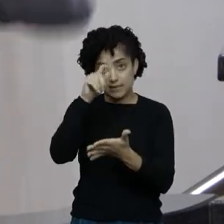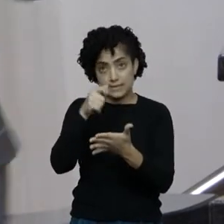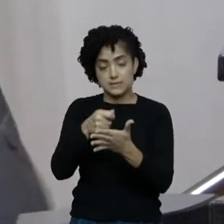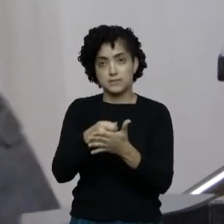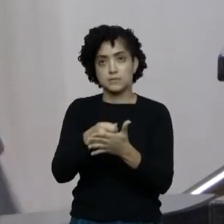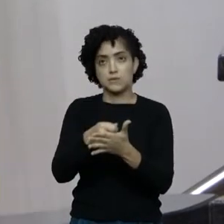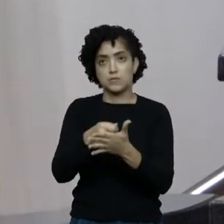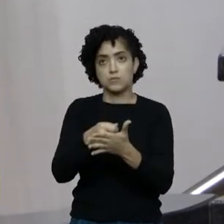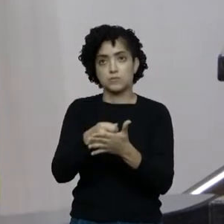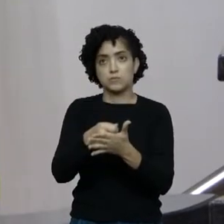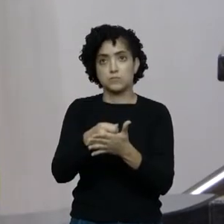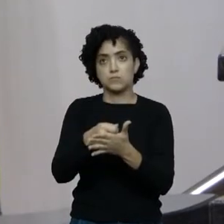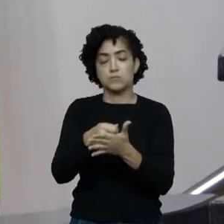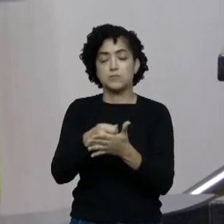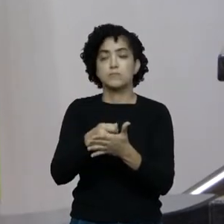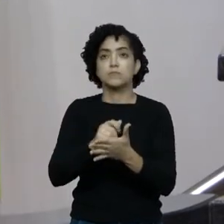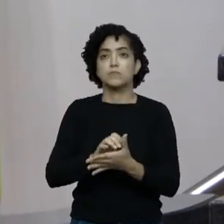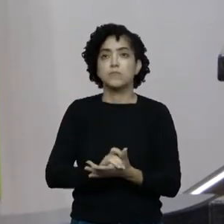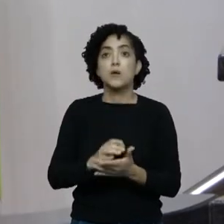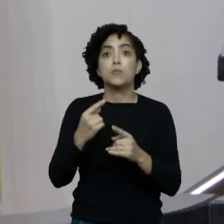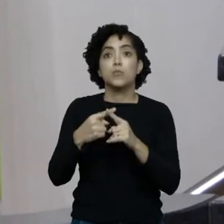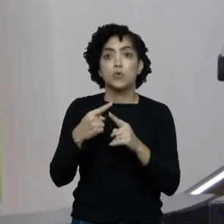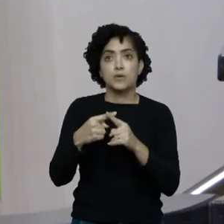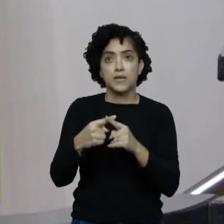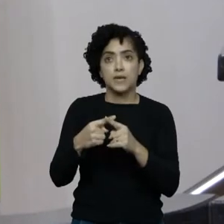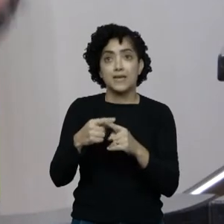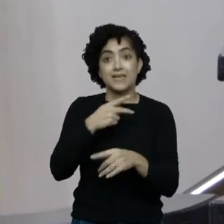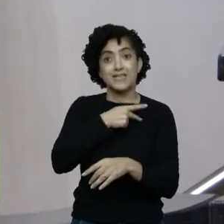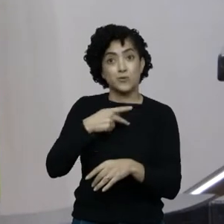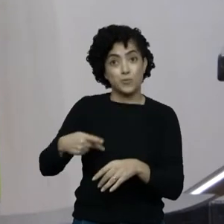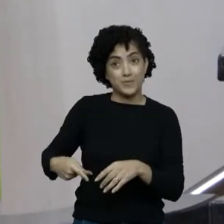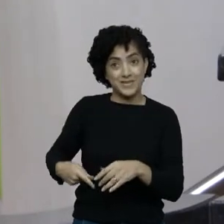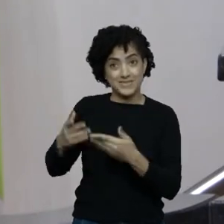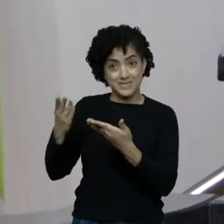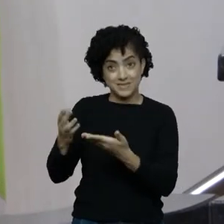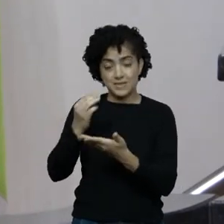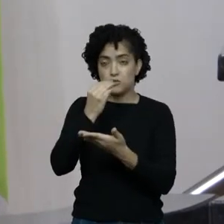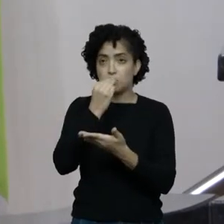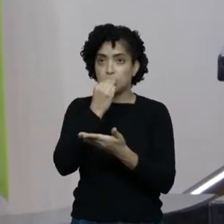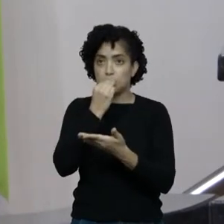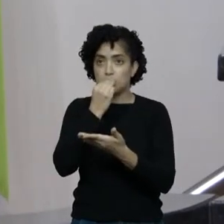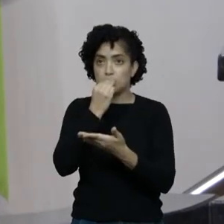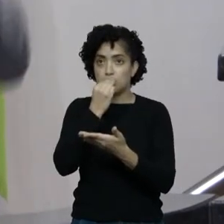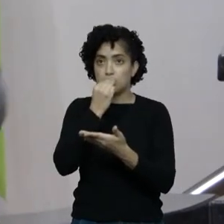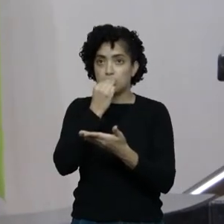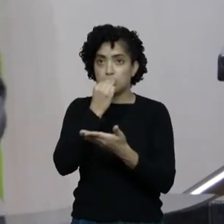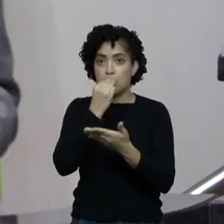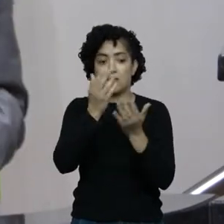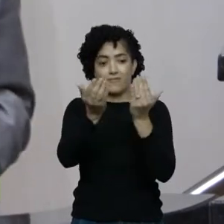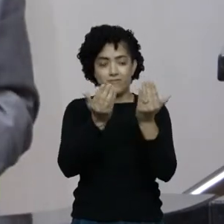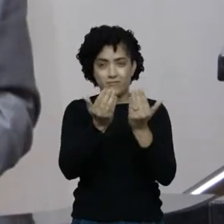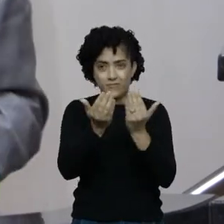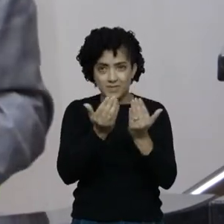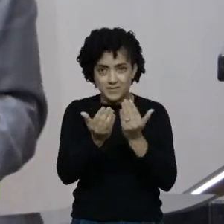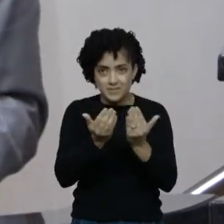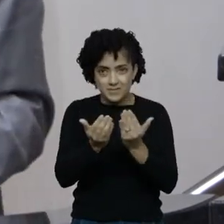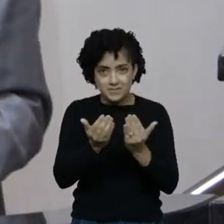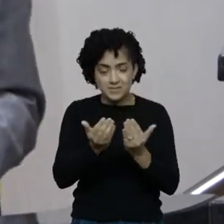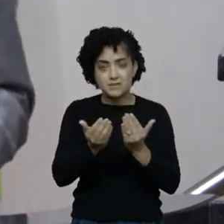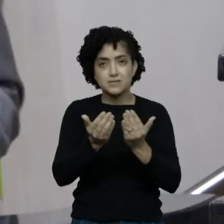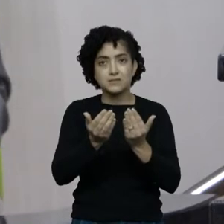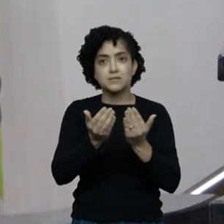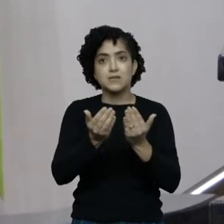ao determinar que o presidente vocês eu peço conselho desse vista do processo adotado Bruno